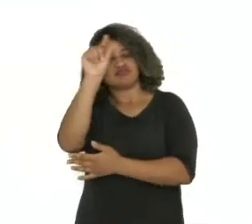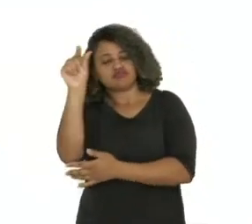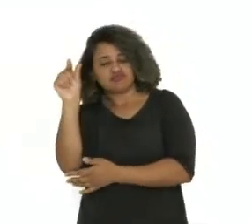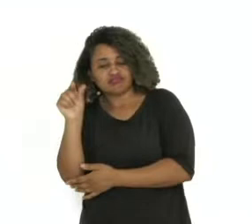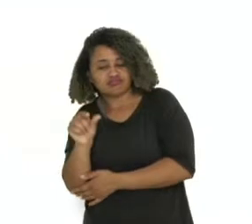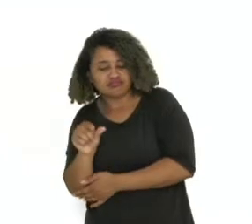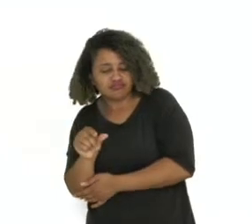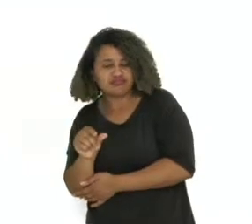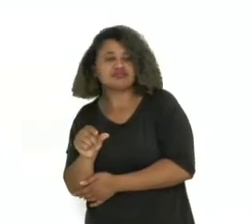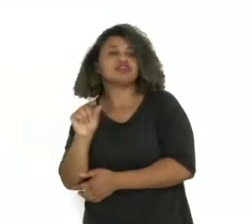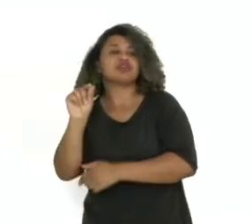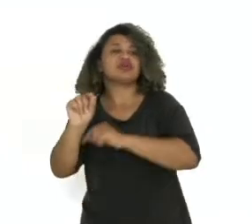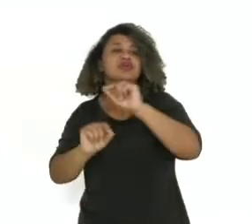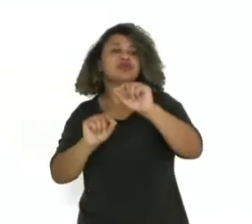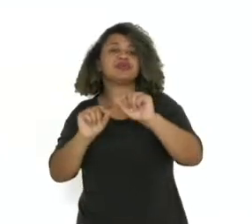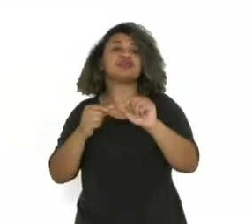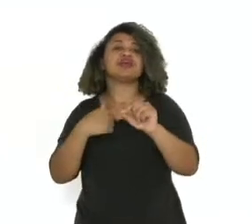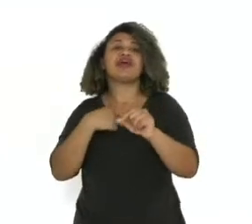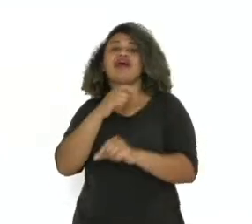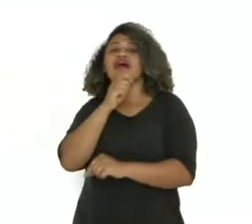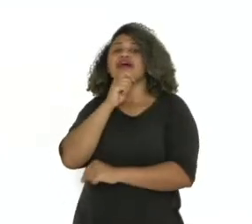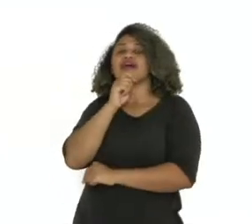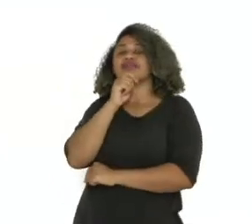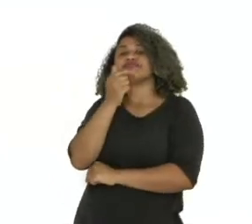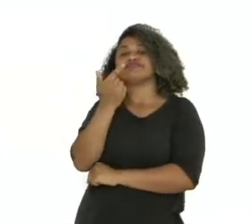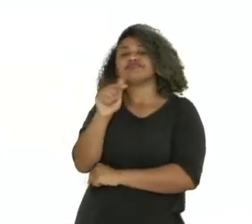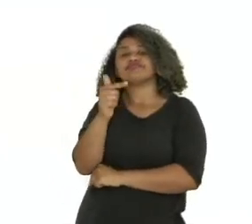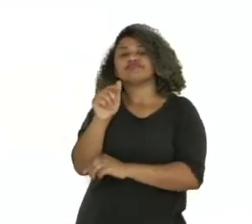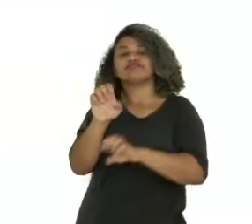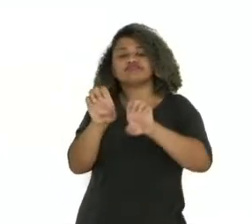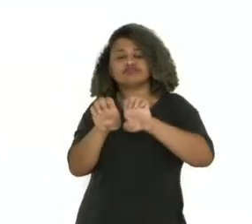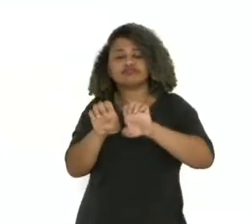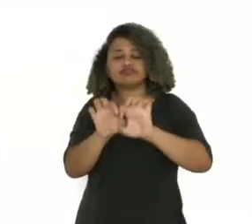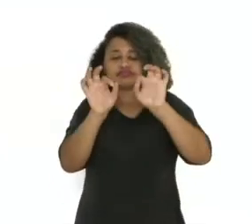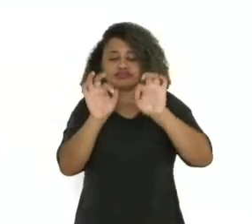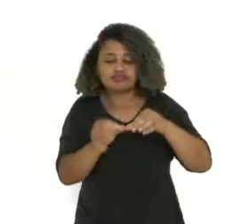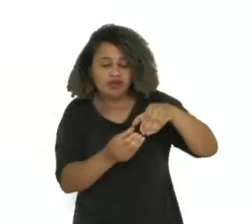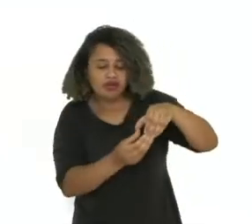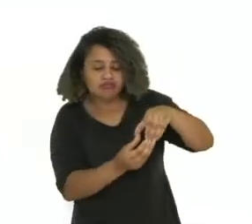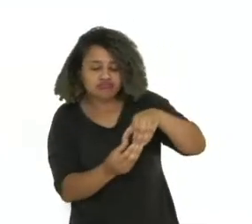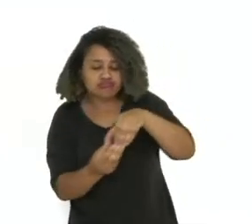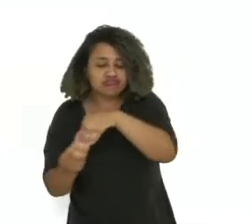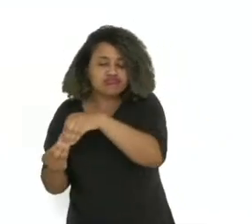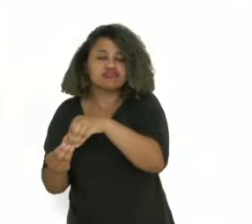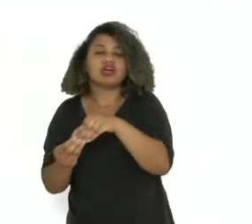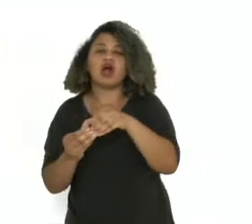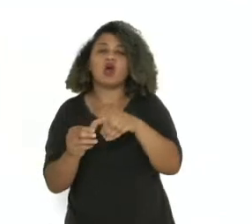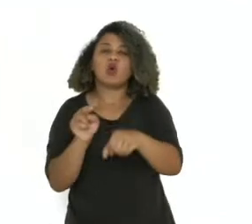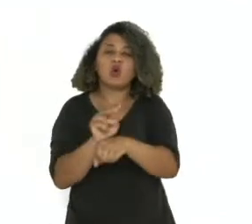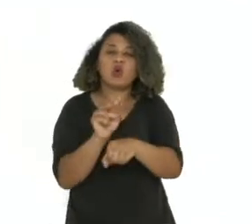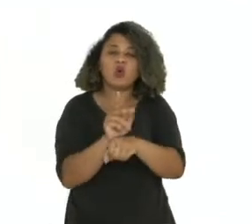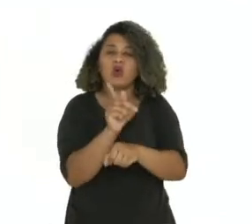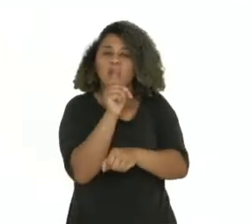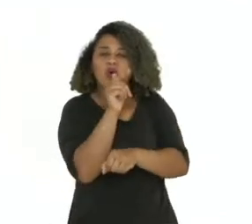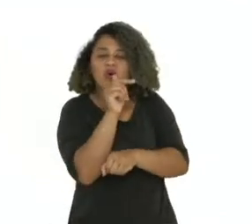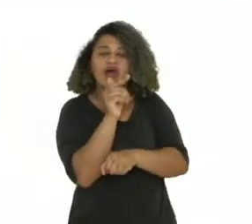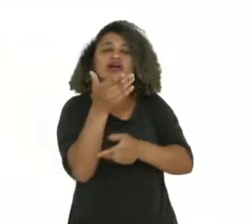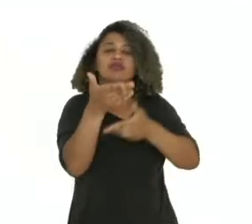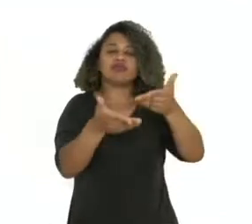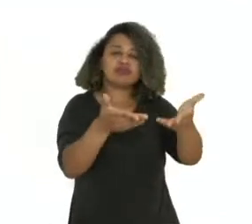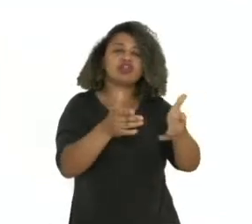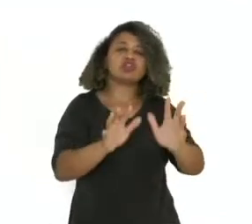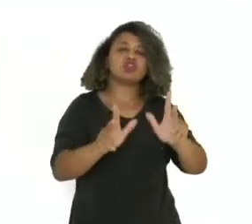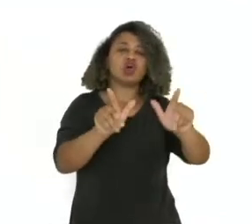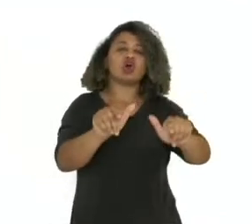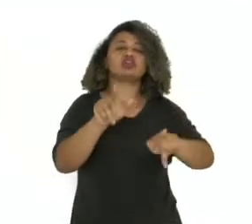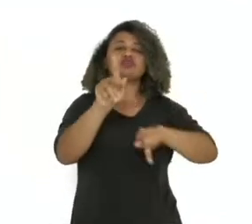desta parte do Nordeste que ainda não tem estrutura de rede de esgoto para atender a população